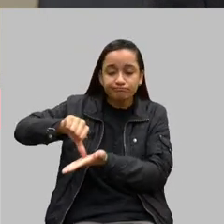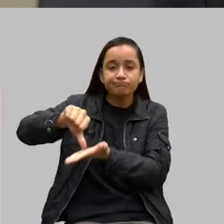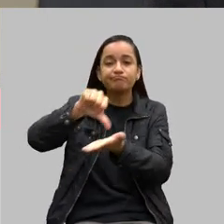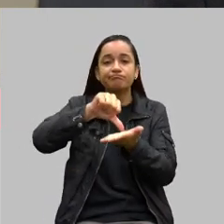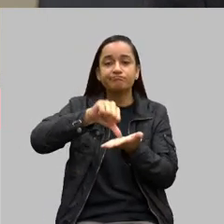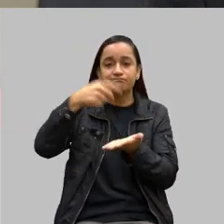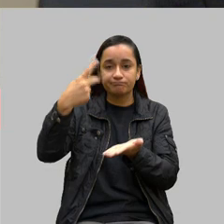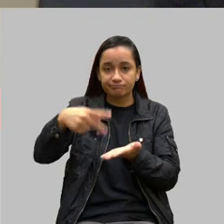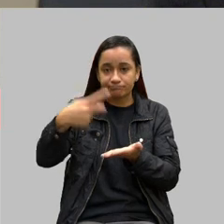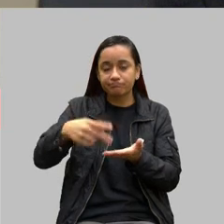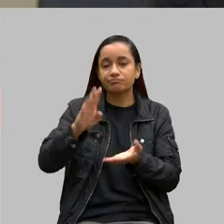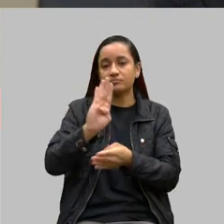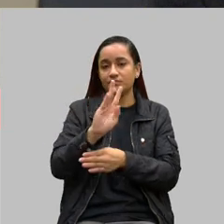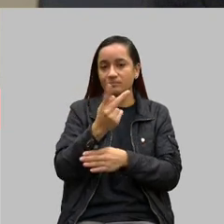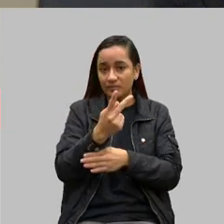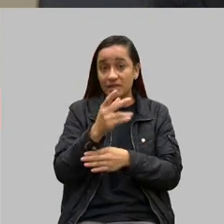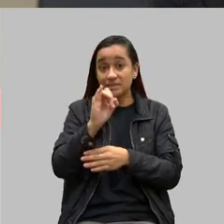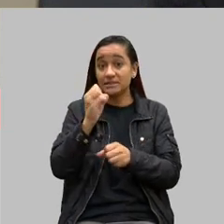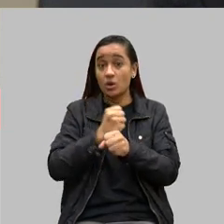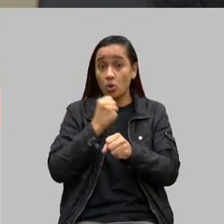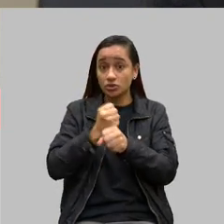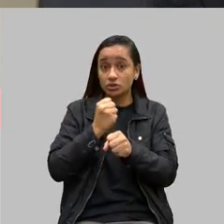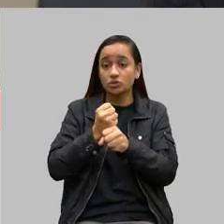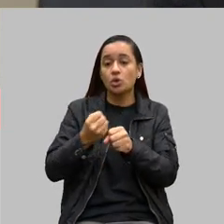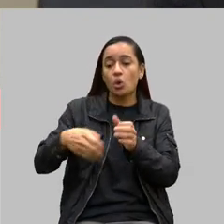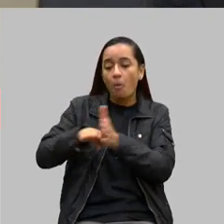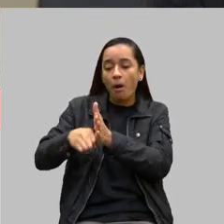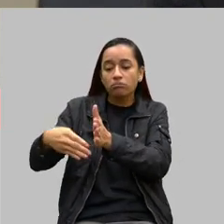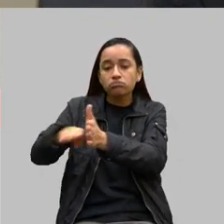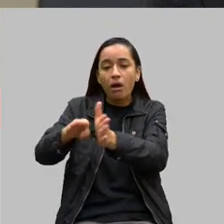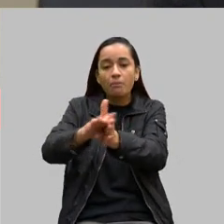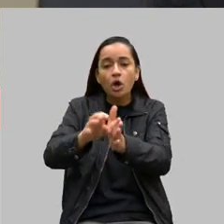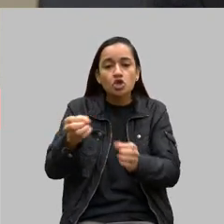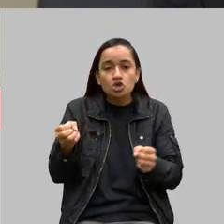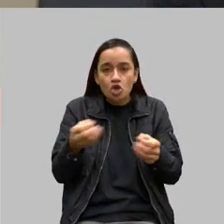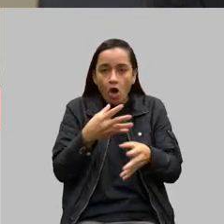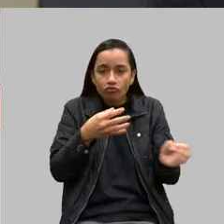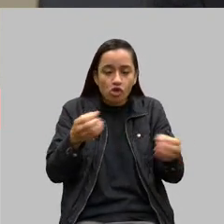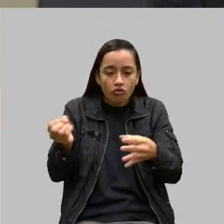gente consegue né construir novos terminais novas Estações né